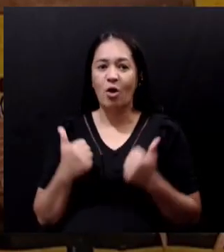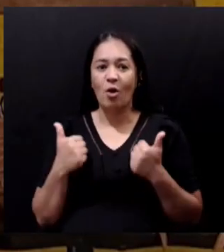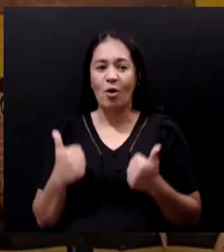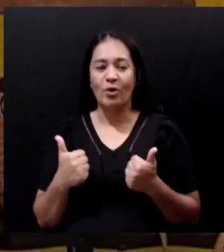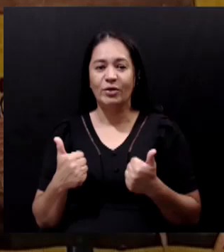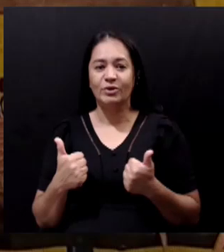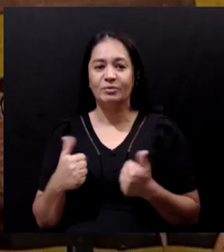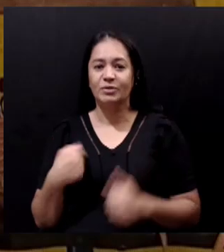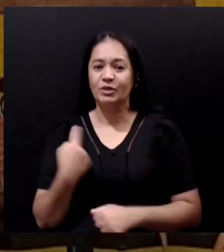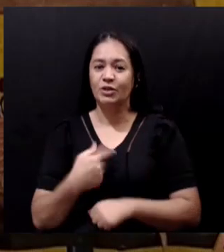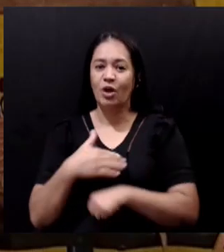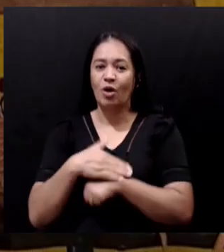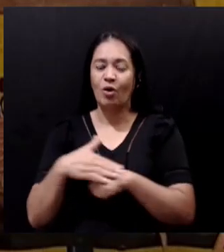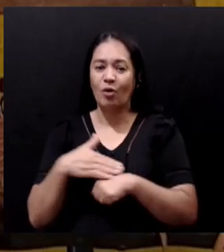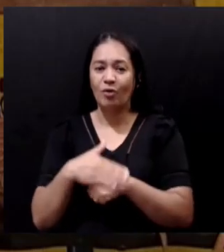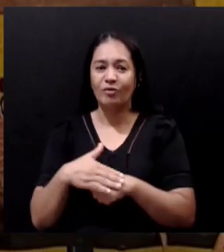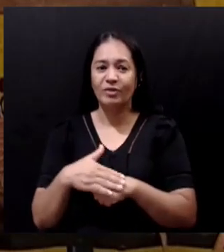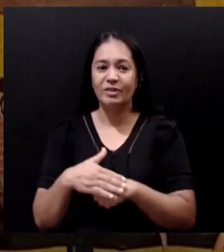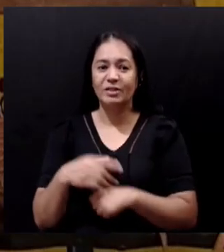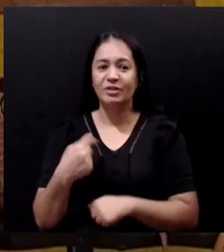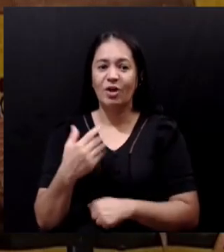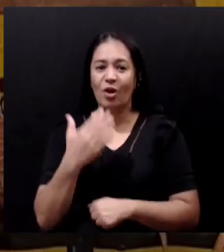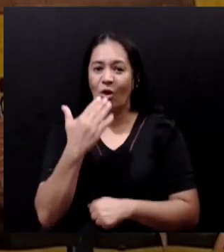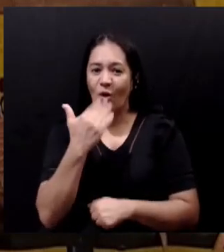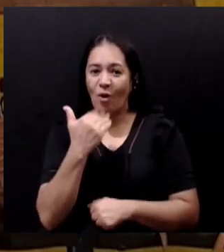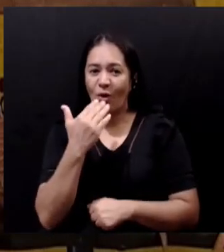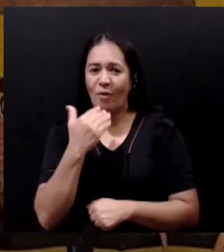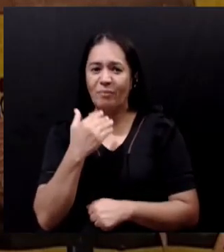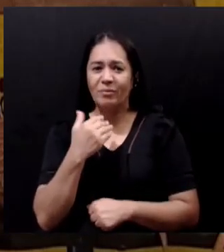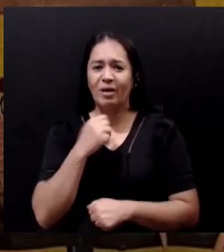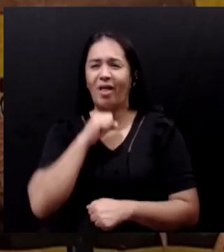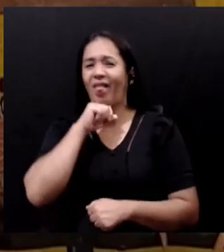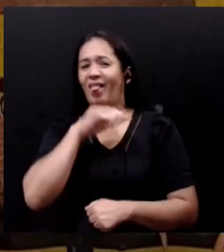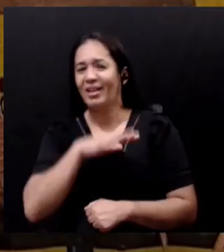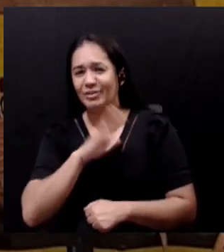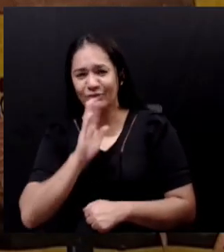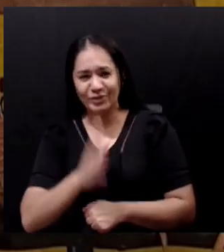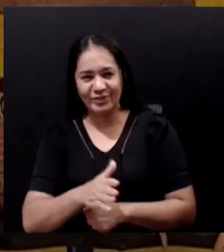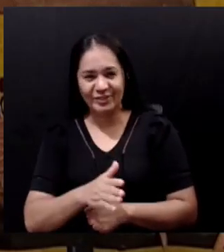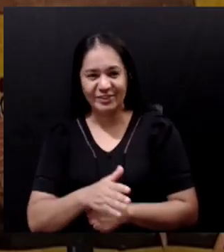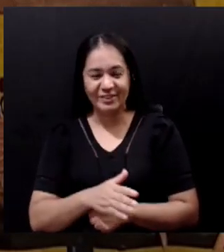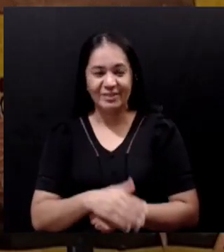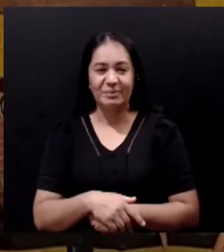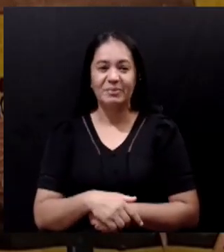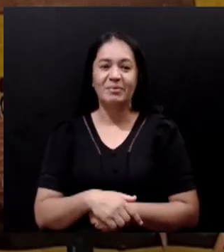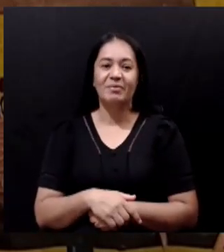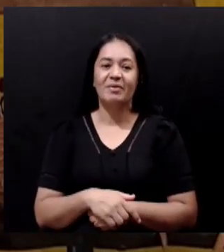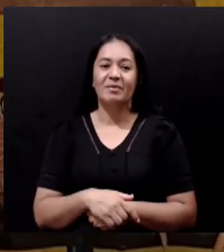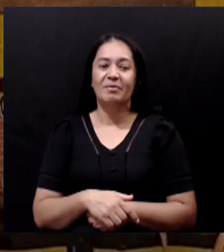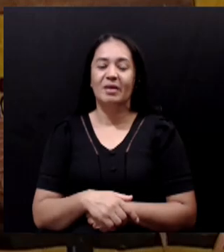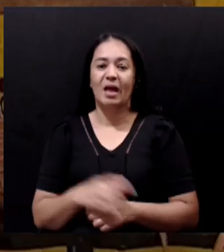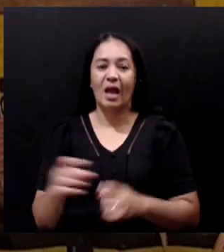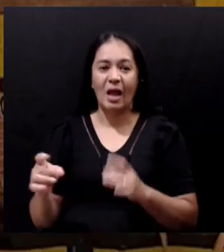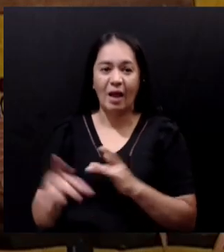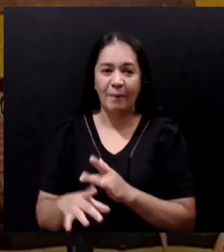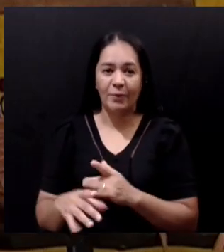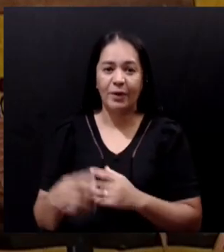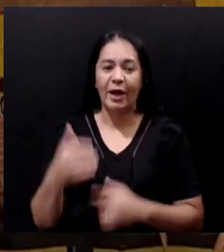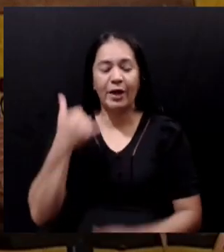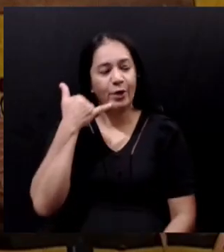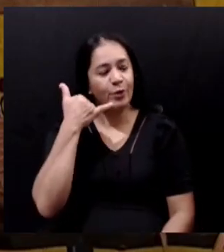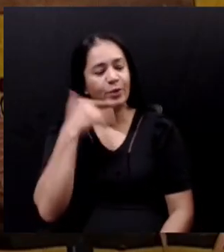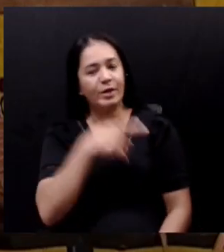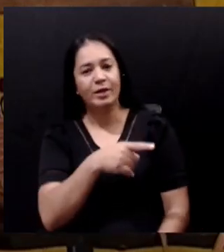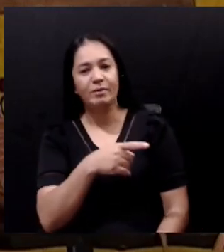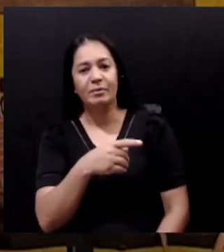a gente comeu, enjoou de comer pastel, aí foi a ideia. Aí acabou, depois eu tive que ligar para ele para pegar o número do fornecedor